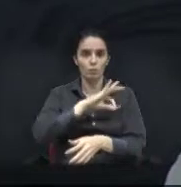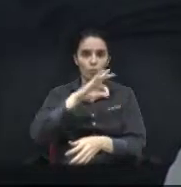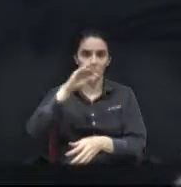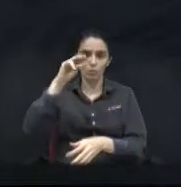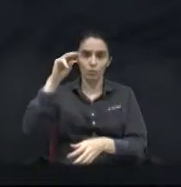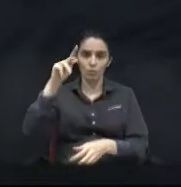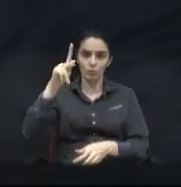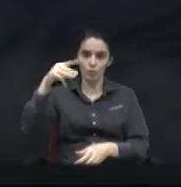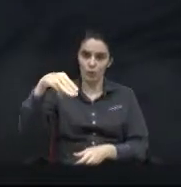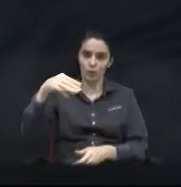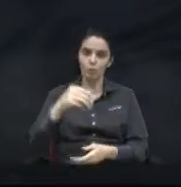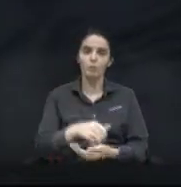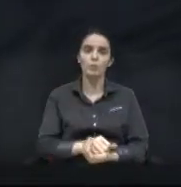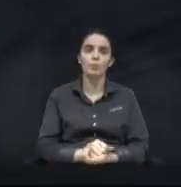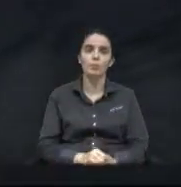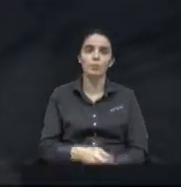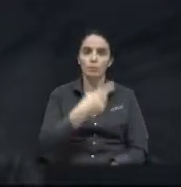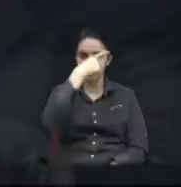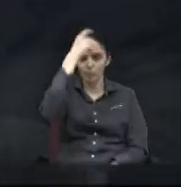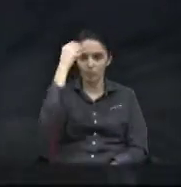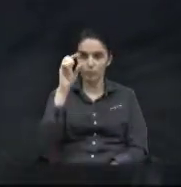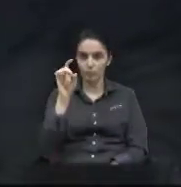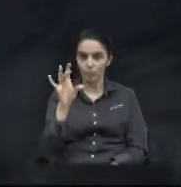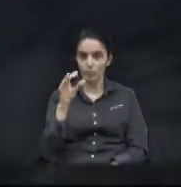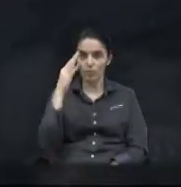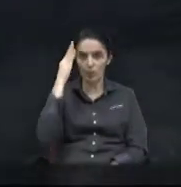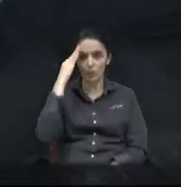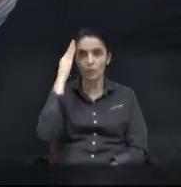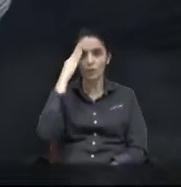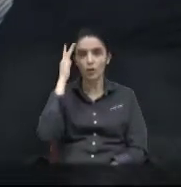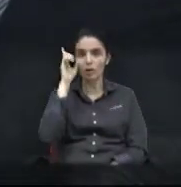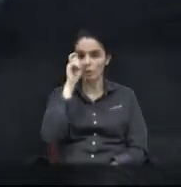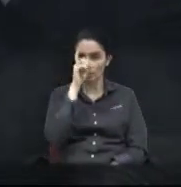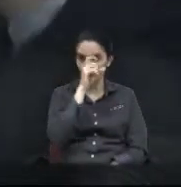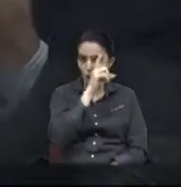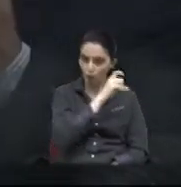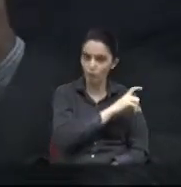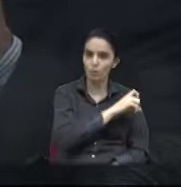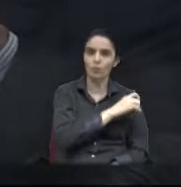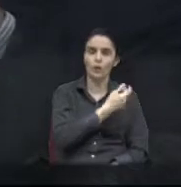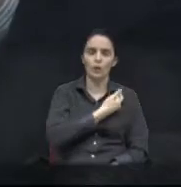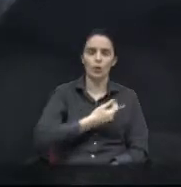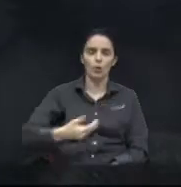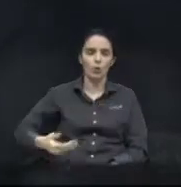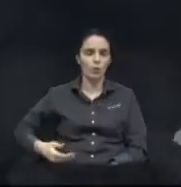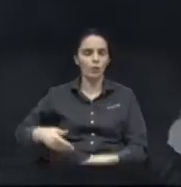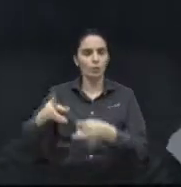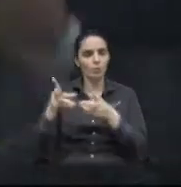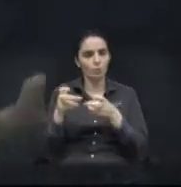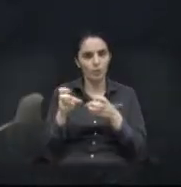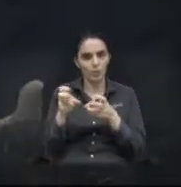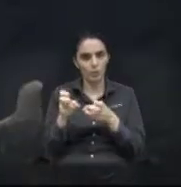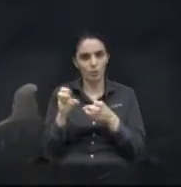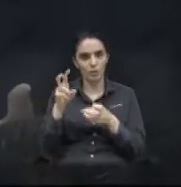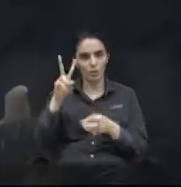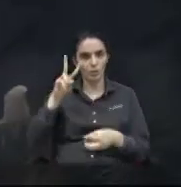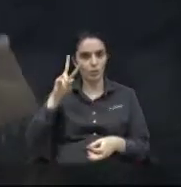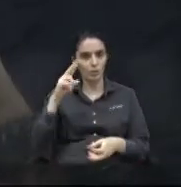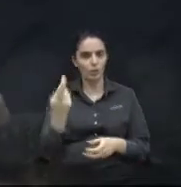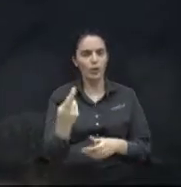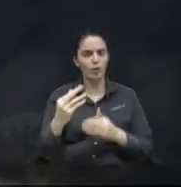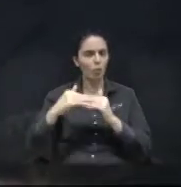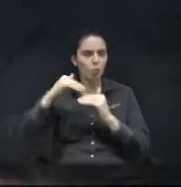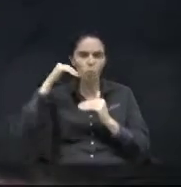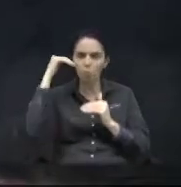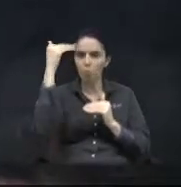o que eu sei das dificuldades que vocês passam e do reconhecimento do governo que diga valores ainda mais o